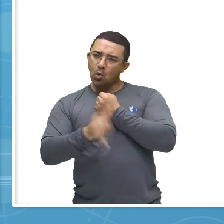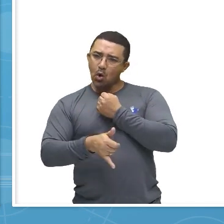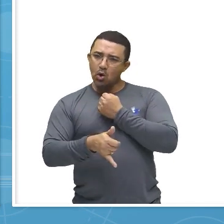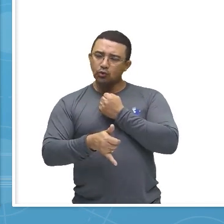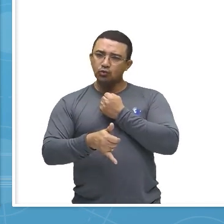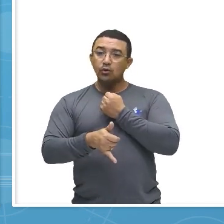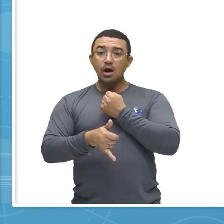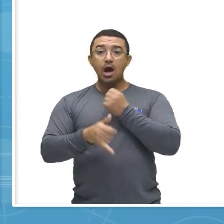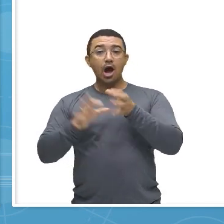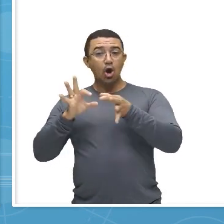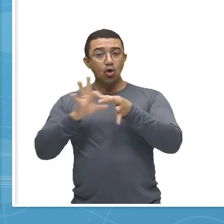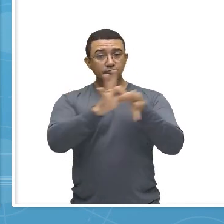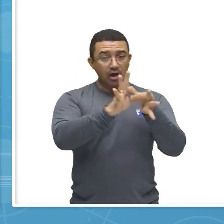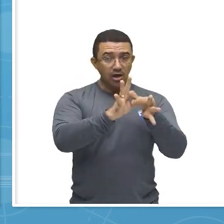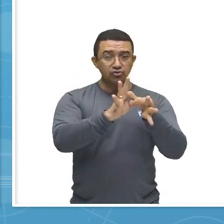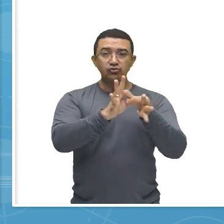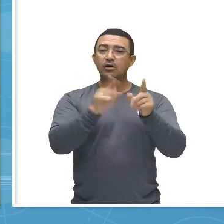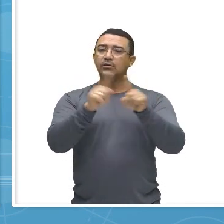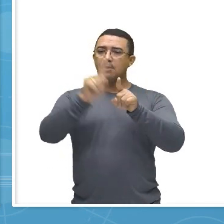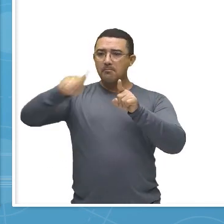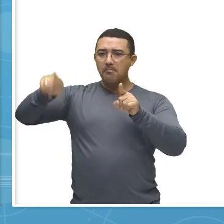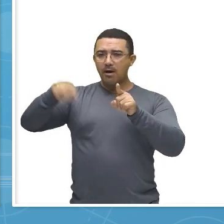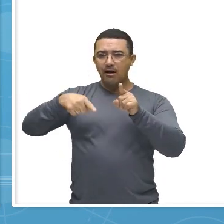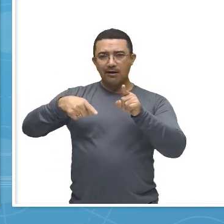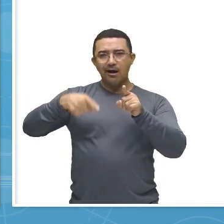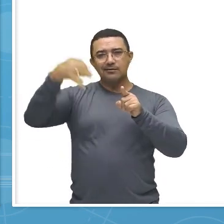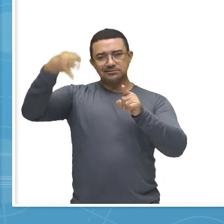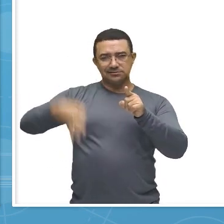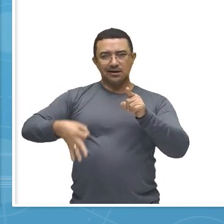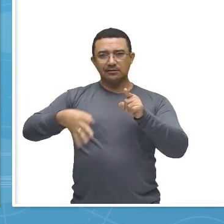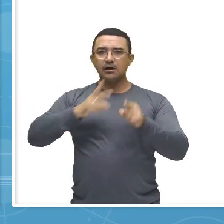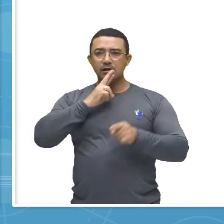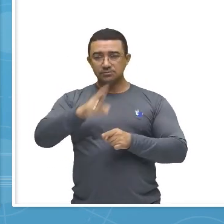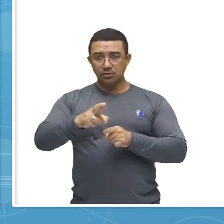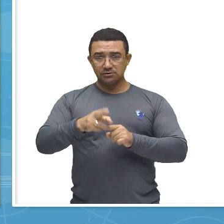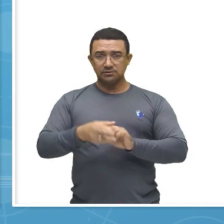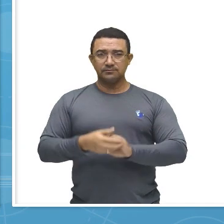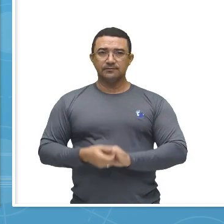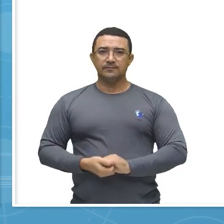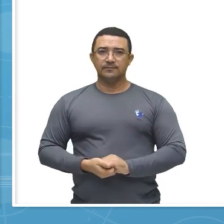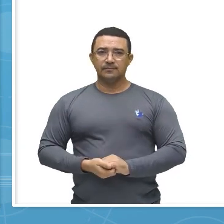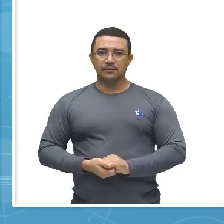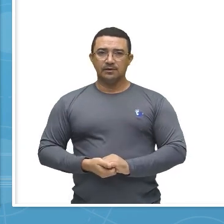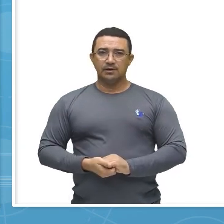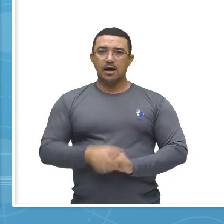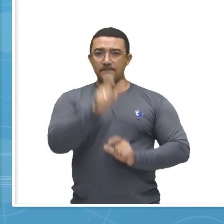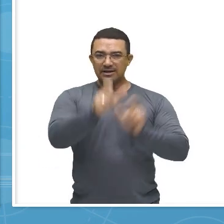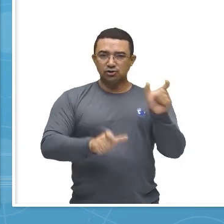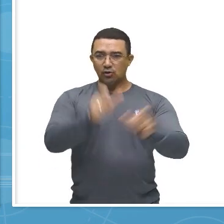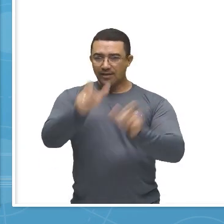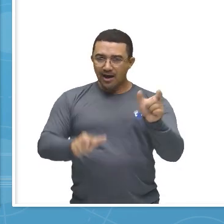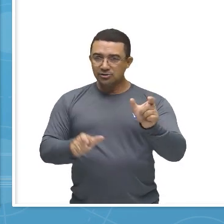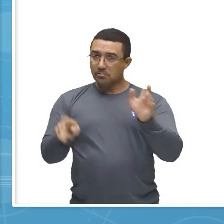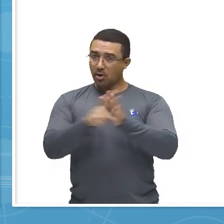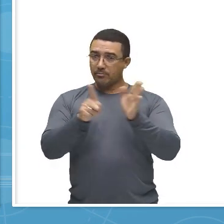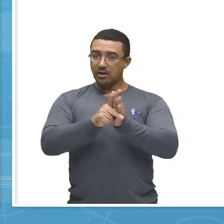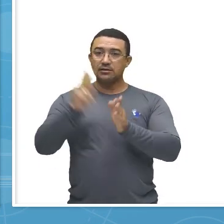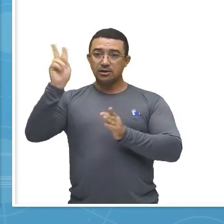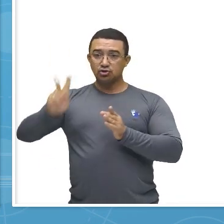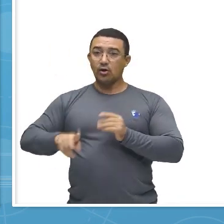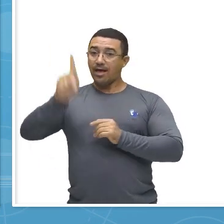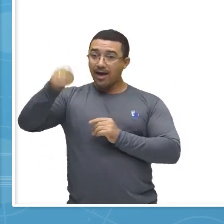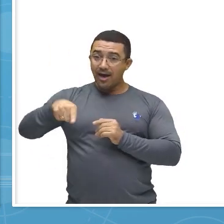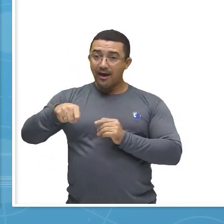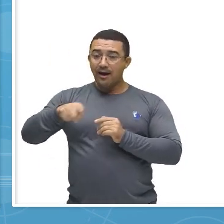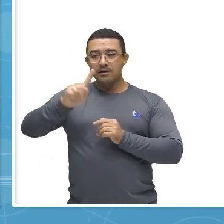e vai indicar o personagem do texto retratado nesta frase aí você vai responder e nós voltamos